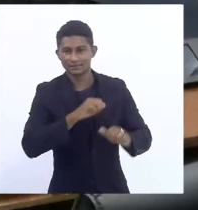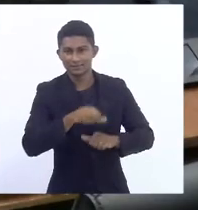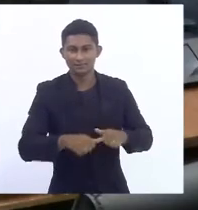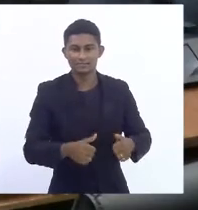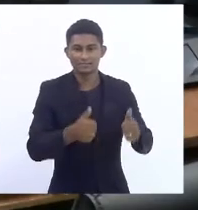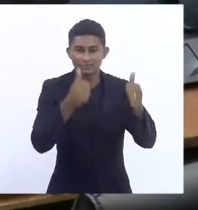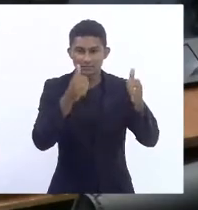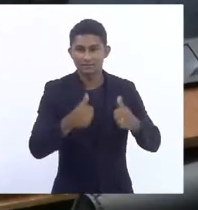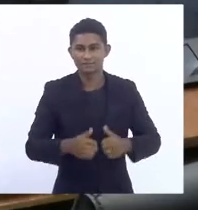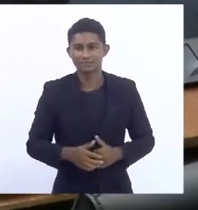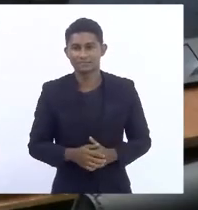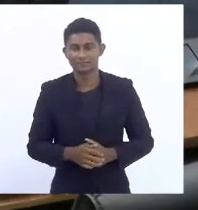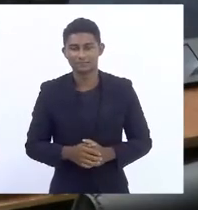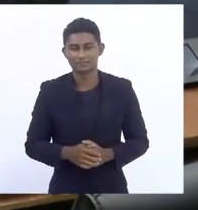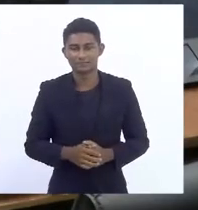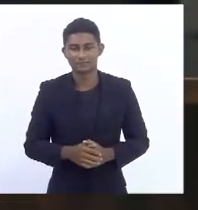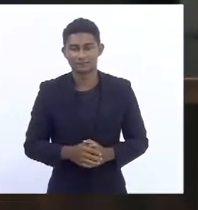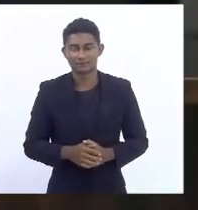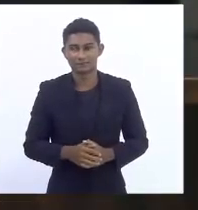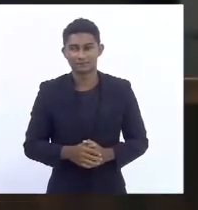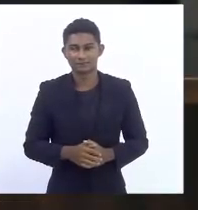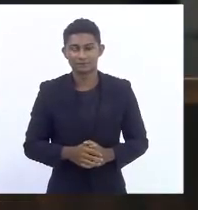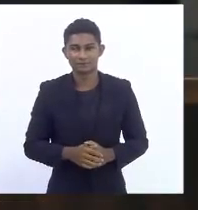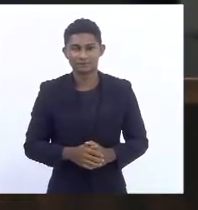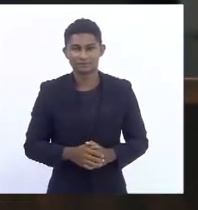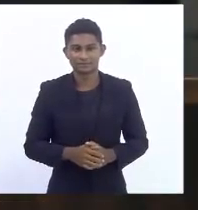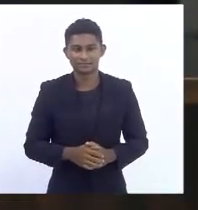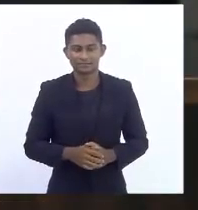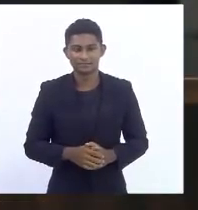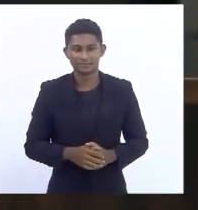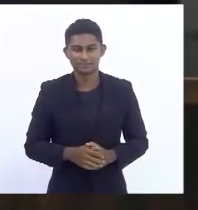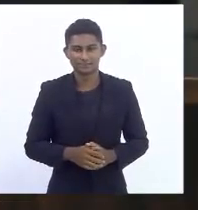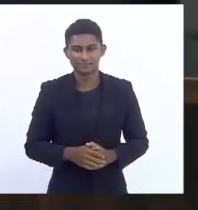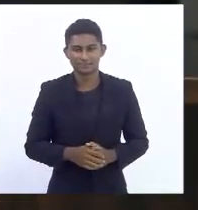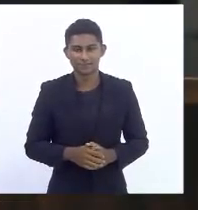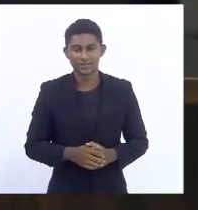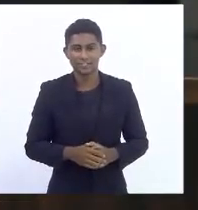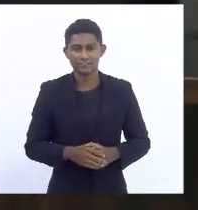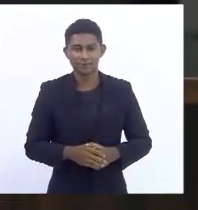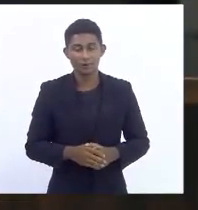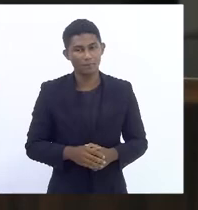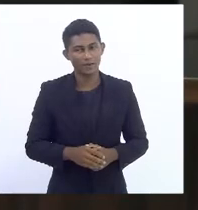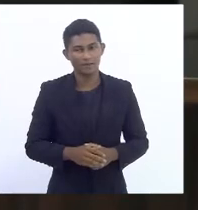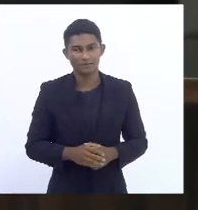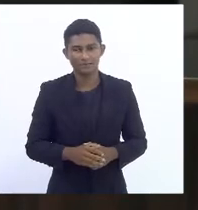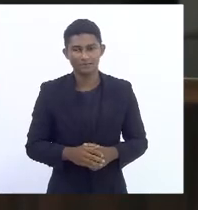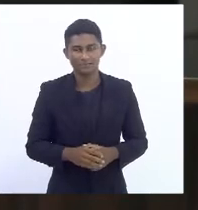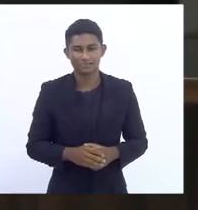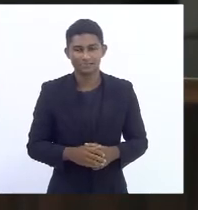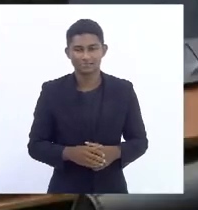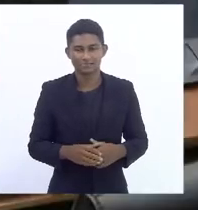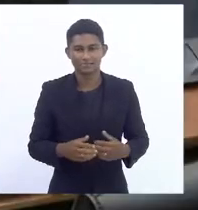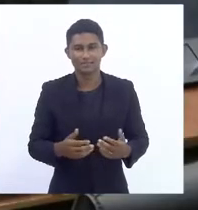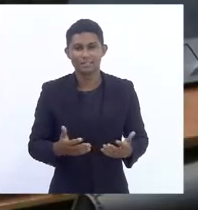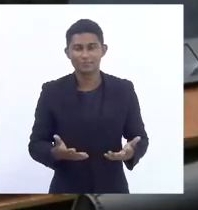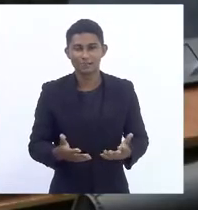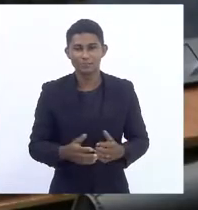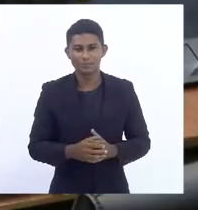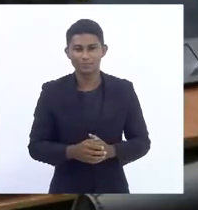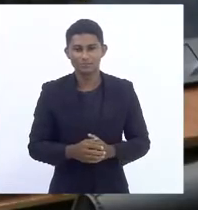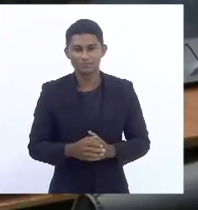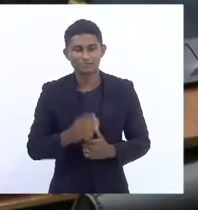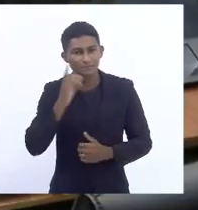deputado Flávio Serafini. Para emitir parecer pela Ciência e Tecnologia, deputado Valdec Carneiro.